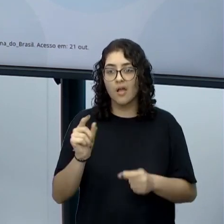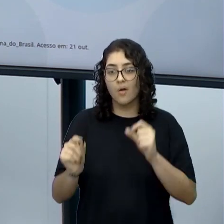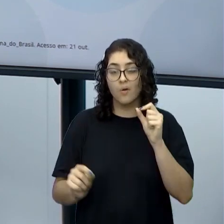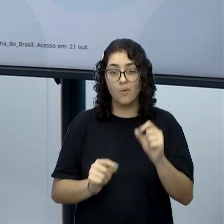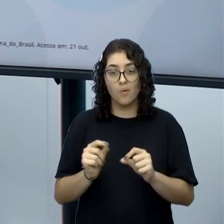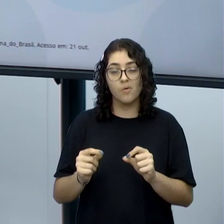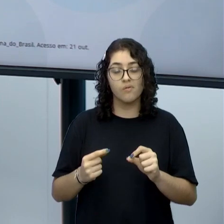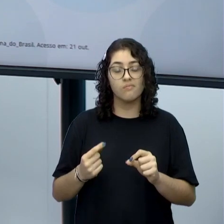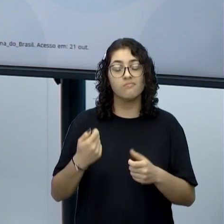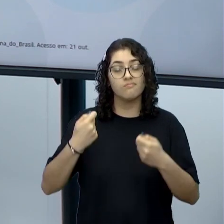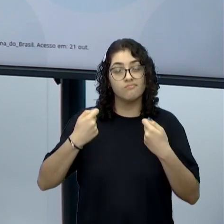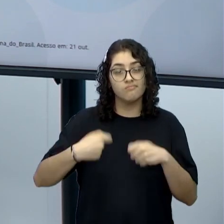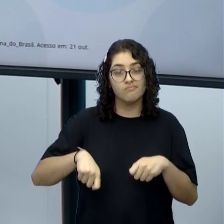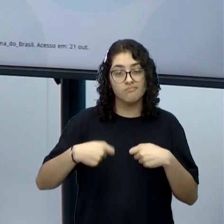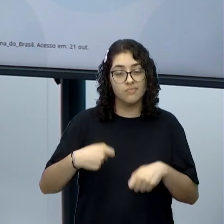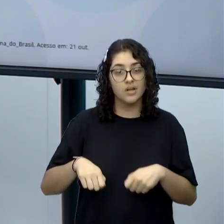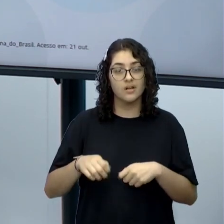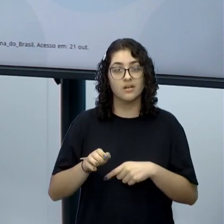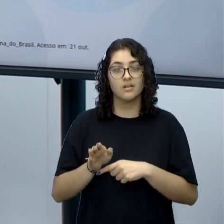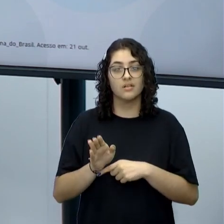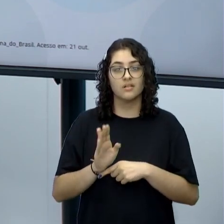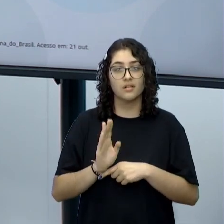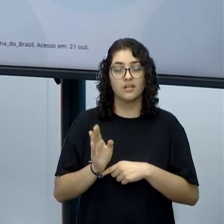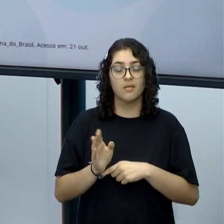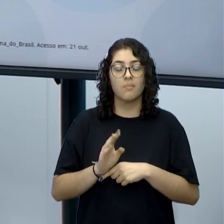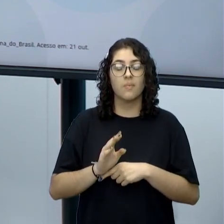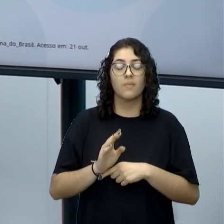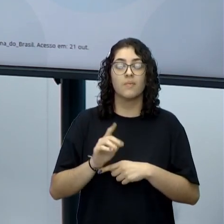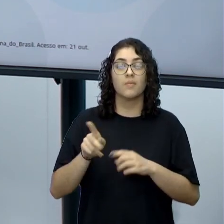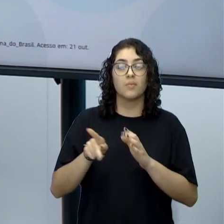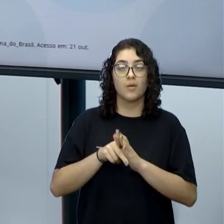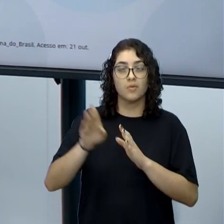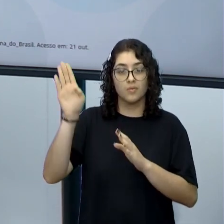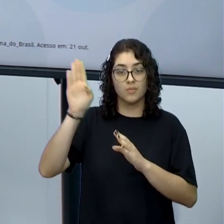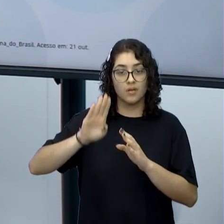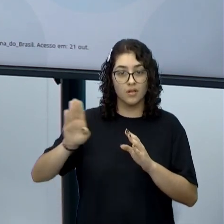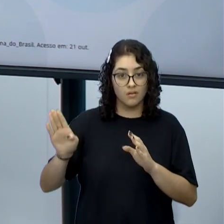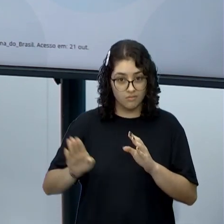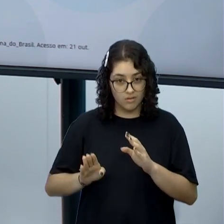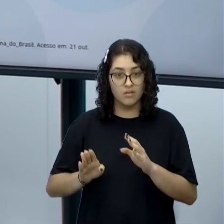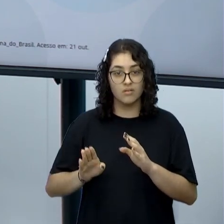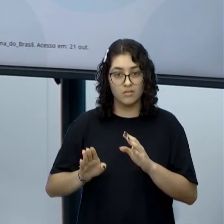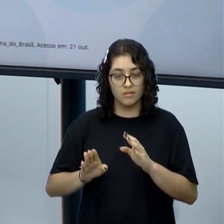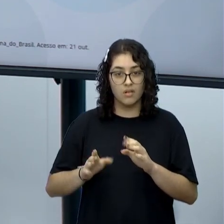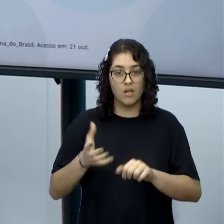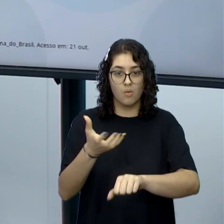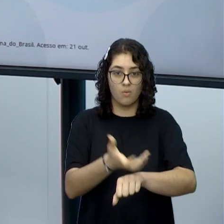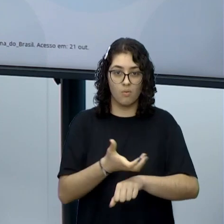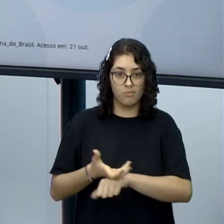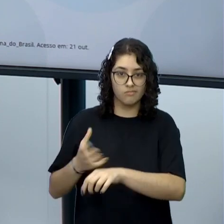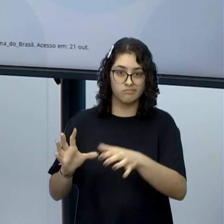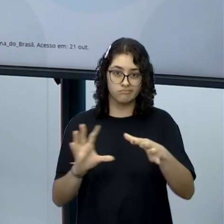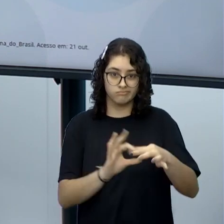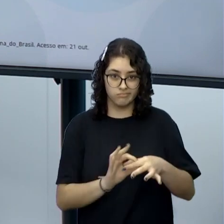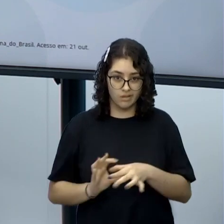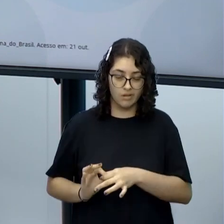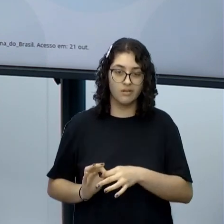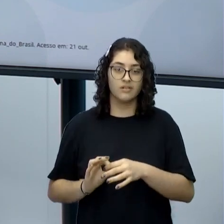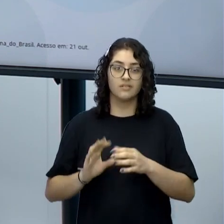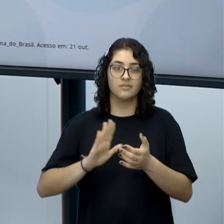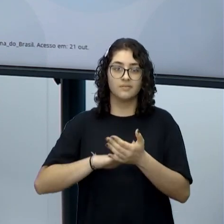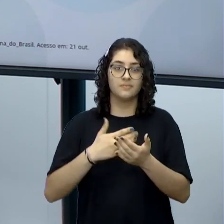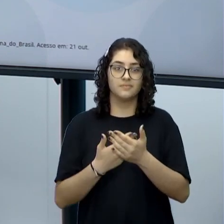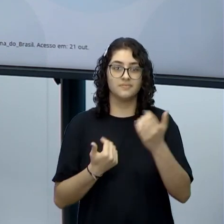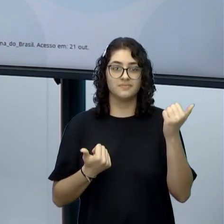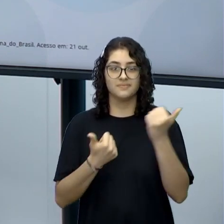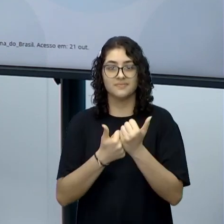que colocar filmes nacionais integrados aos componentes. Então, por exemplo, o que eu estou fazendo